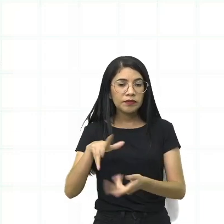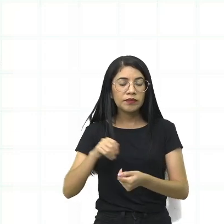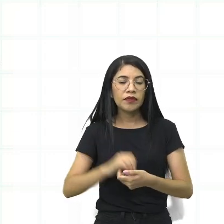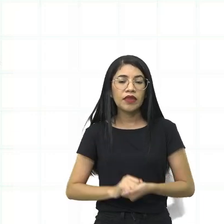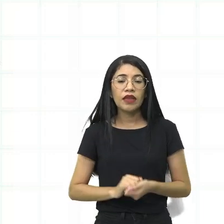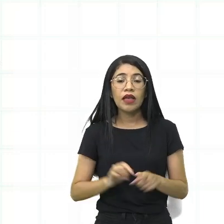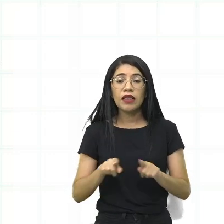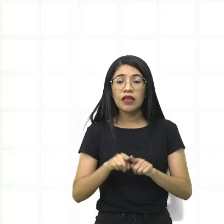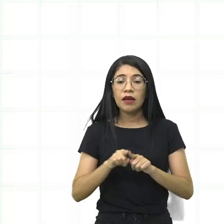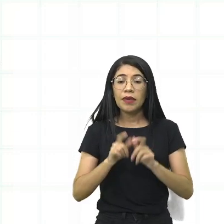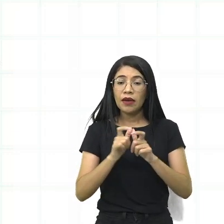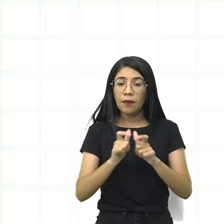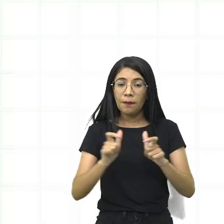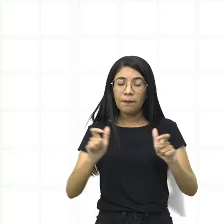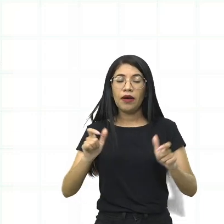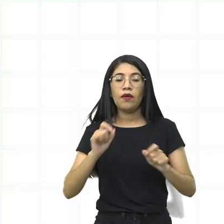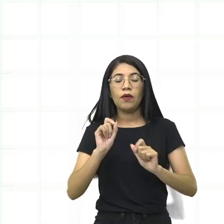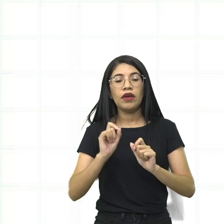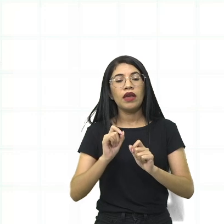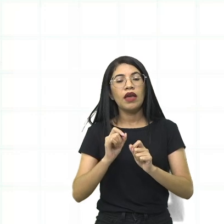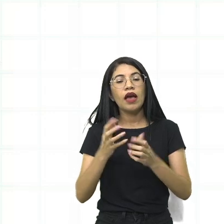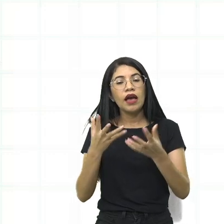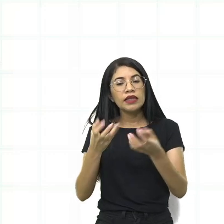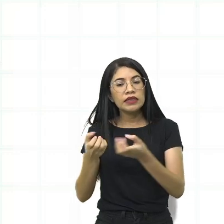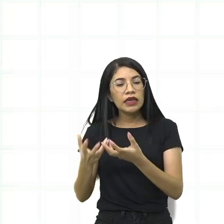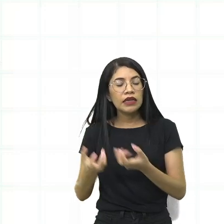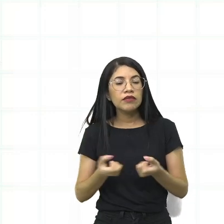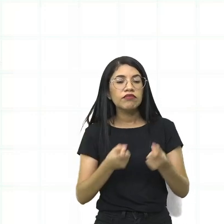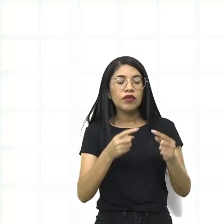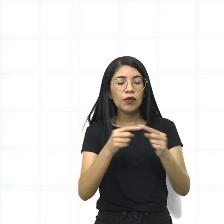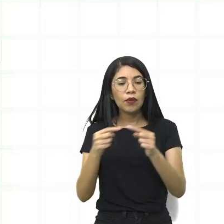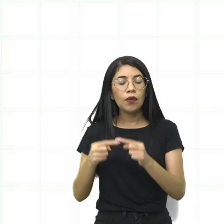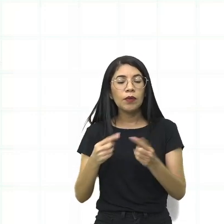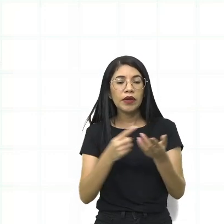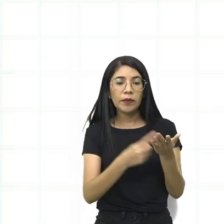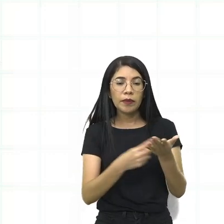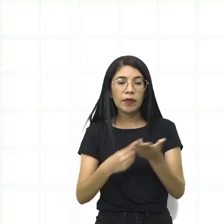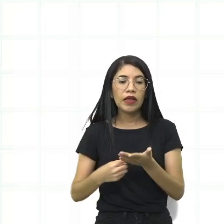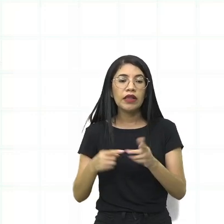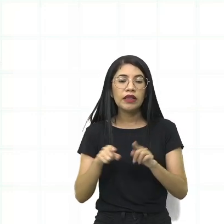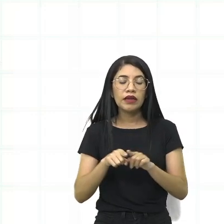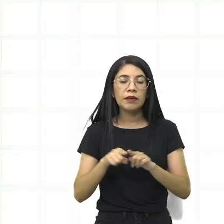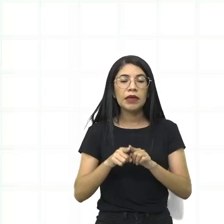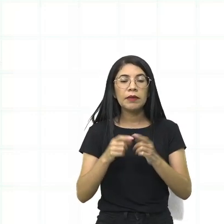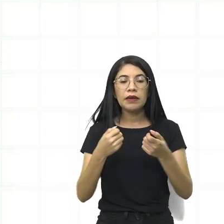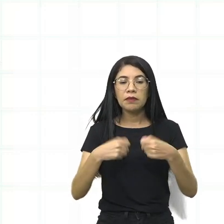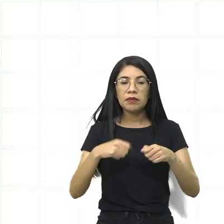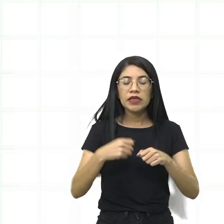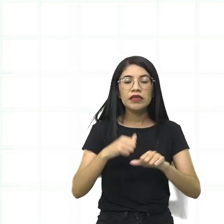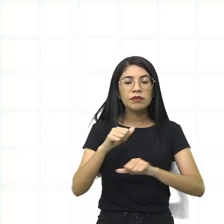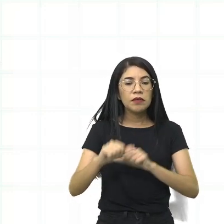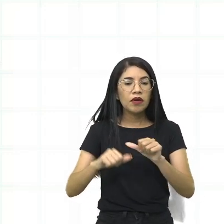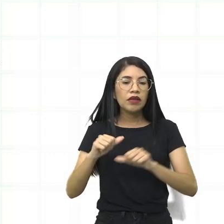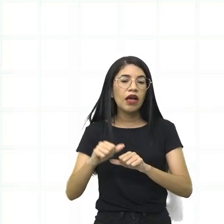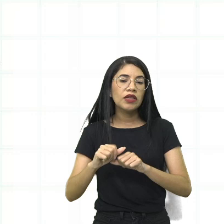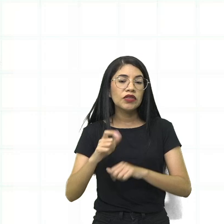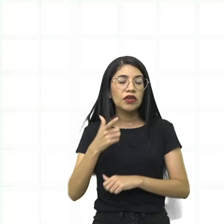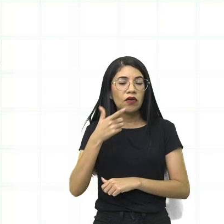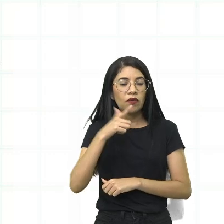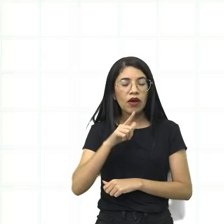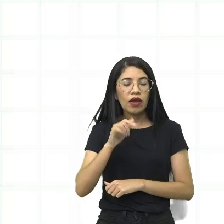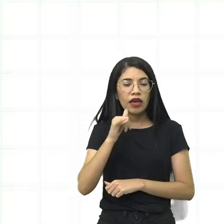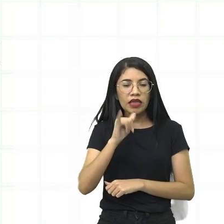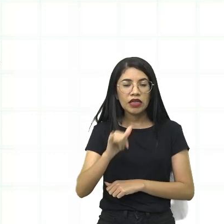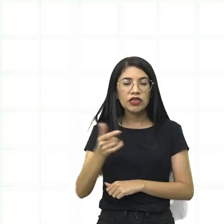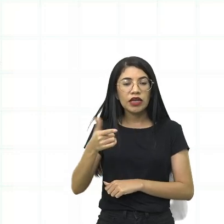sobre a necessidade de transição para fontes de energia renovável e a adoção de práticas mais sustentáveis em todos os